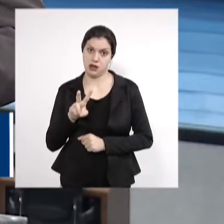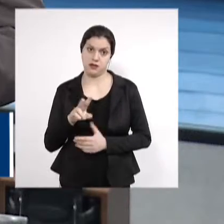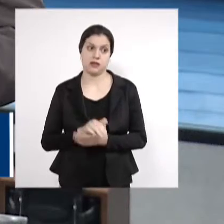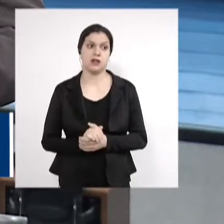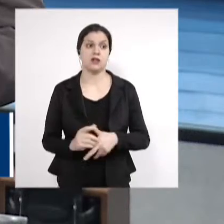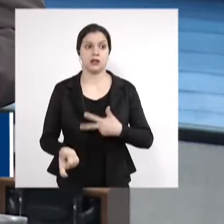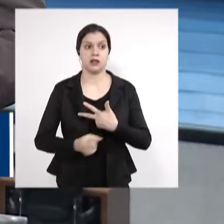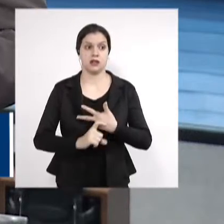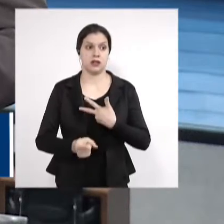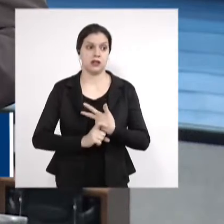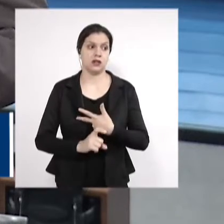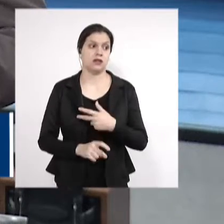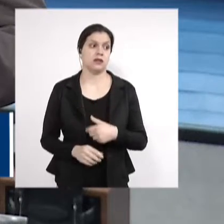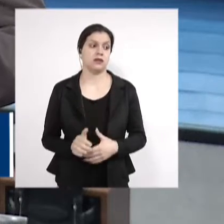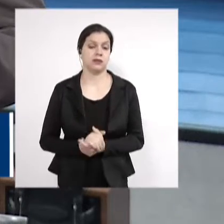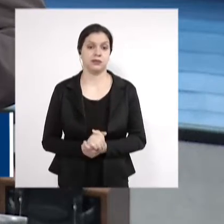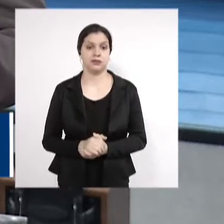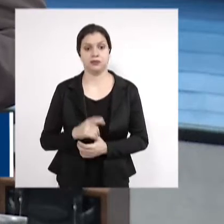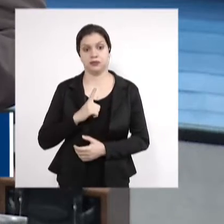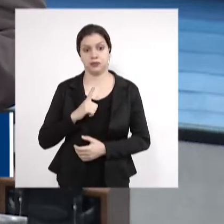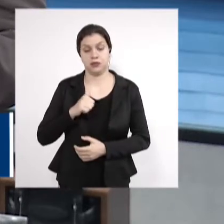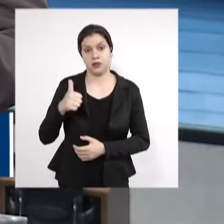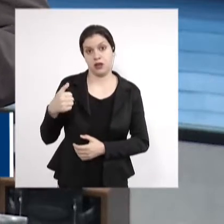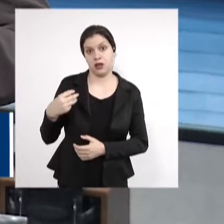o Executivo fica com